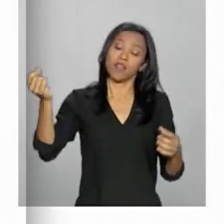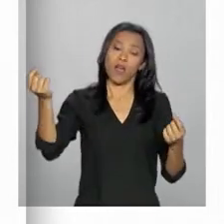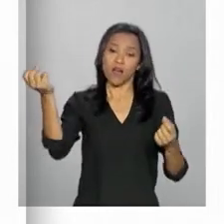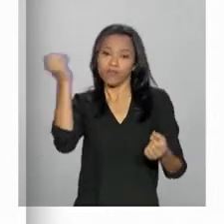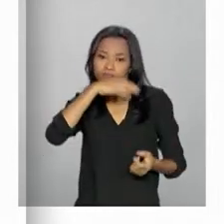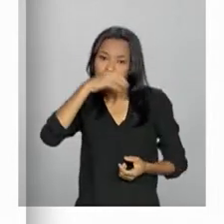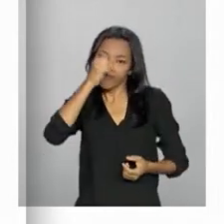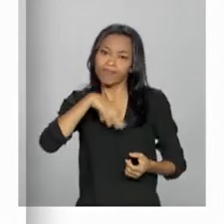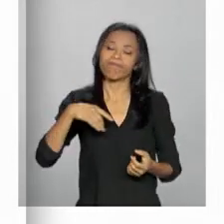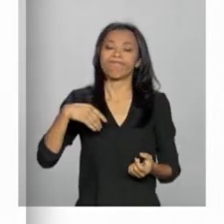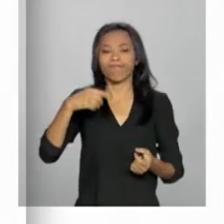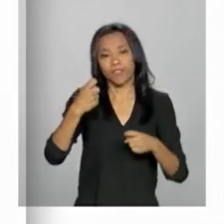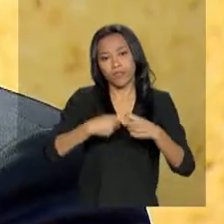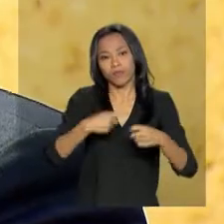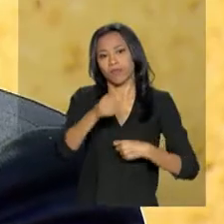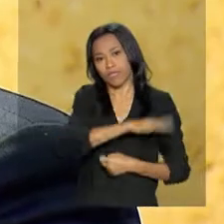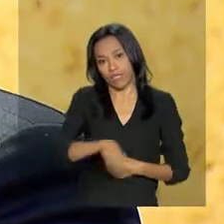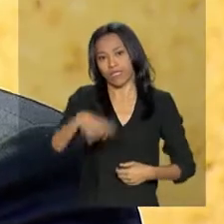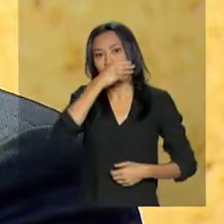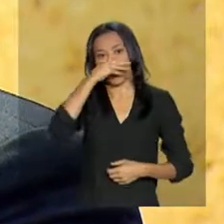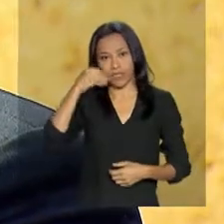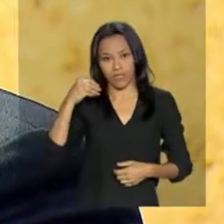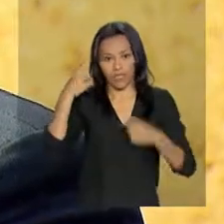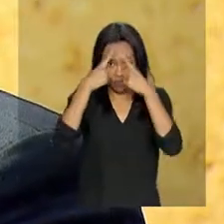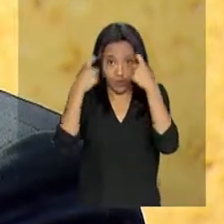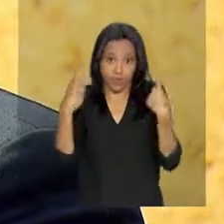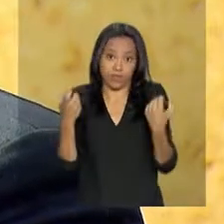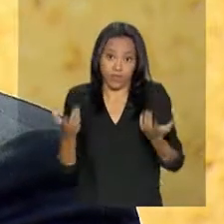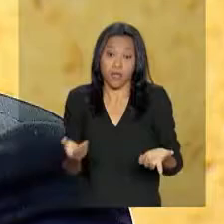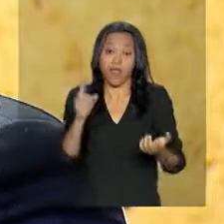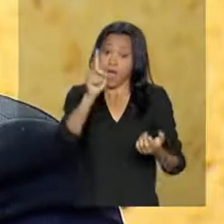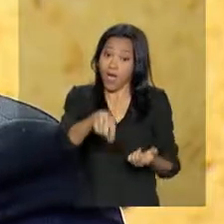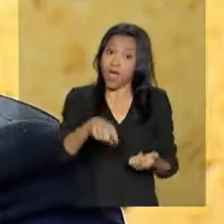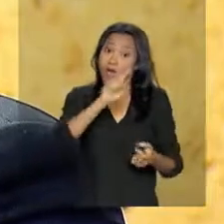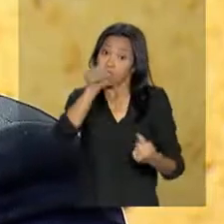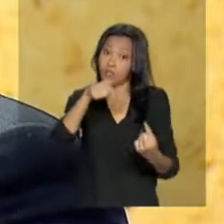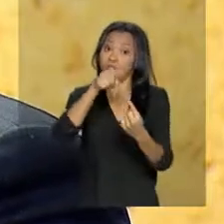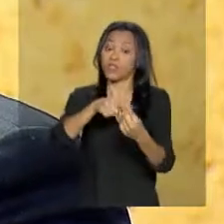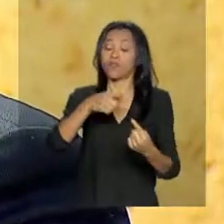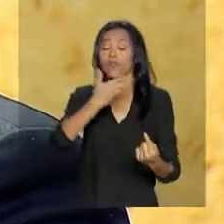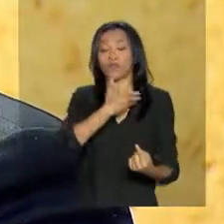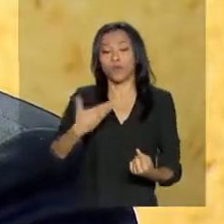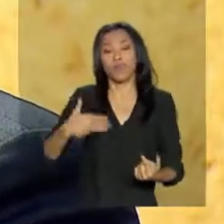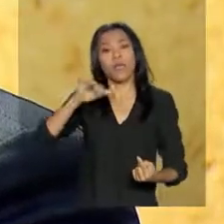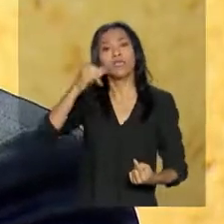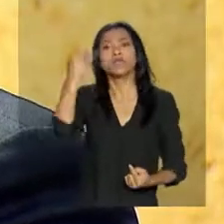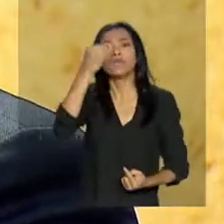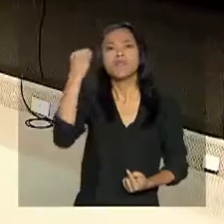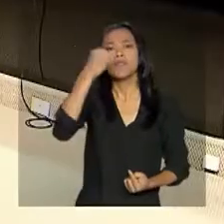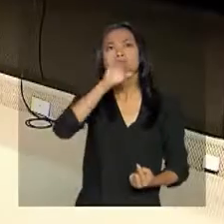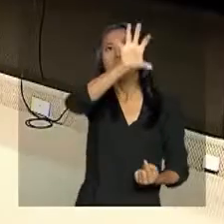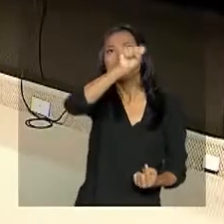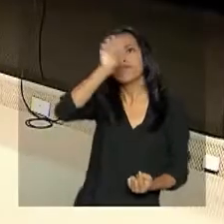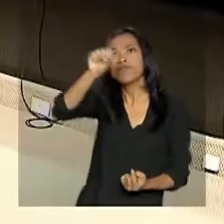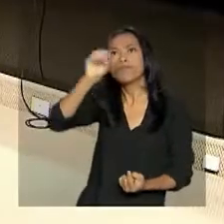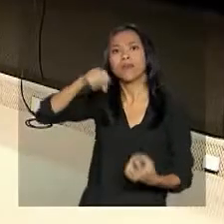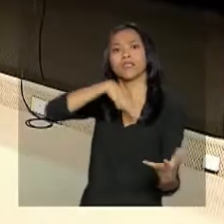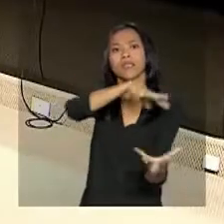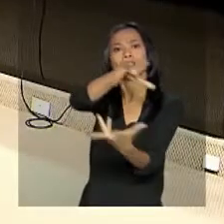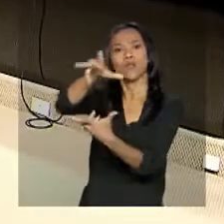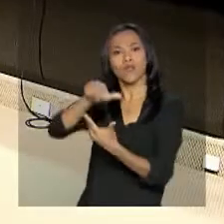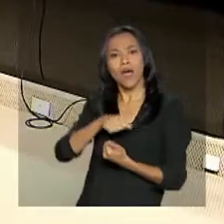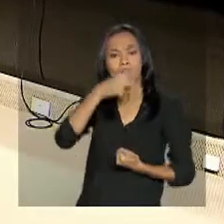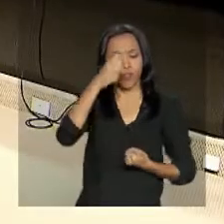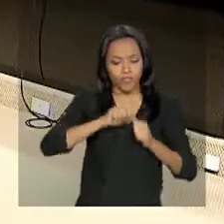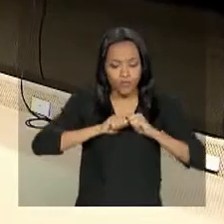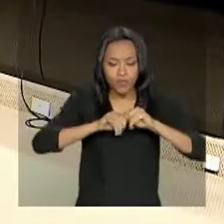sexual de crianças e adolescentes. A ideia do governo é aproveitar a experiência internacional do The Coach e disseminar a prática